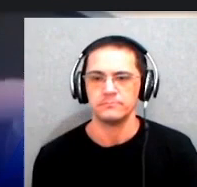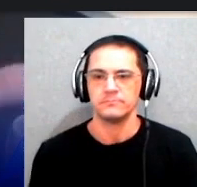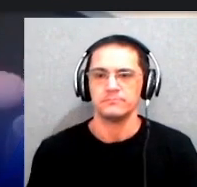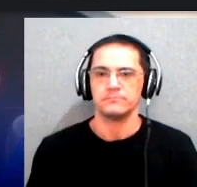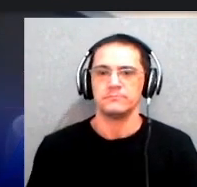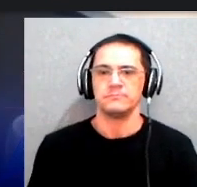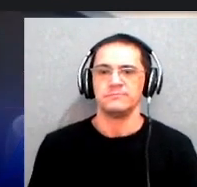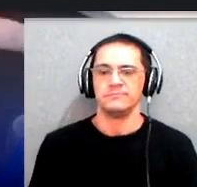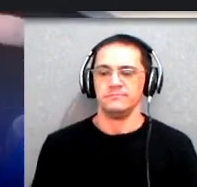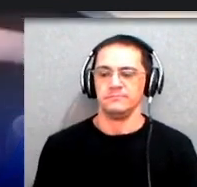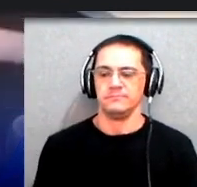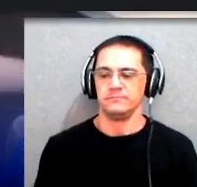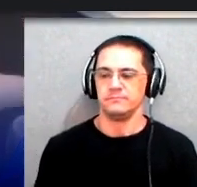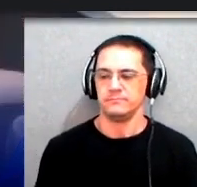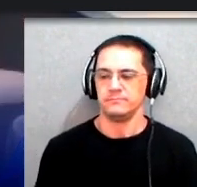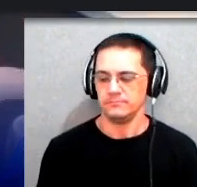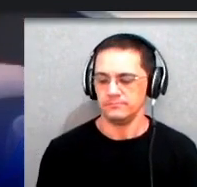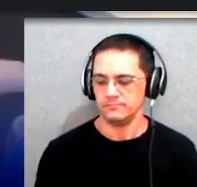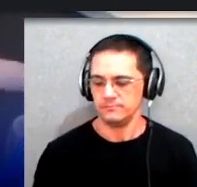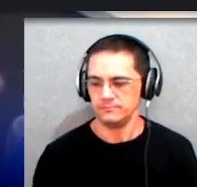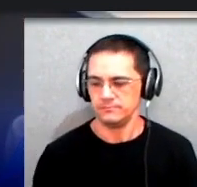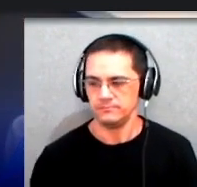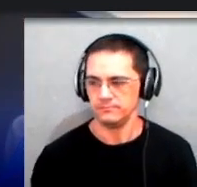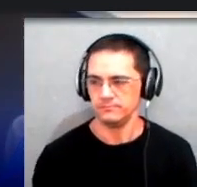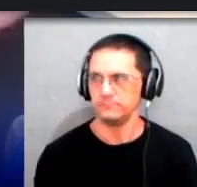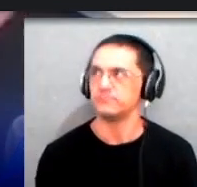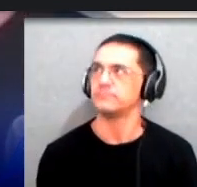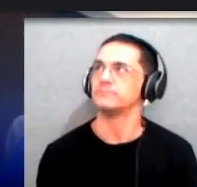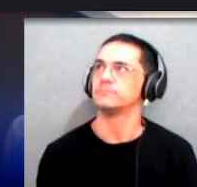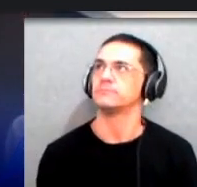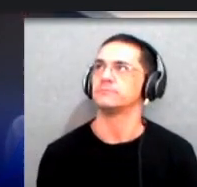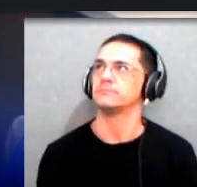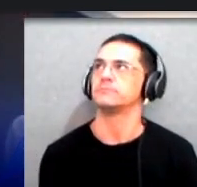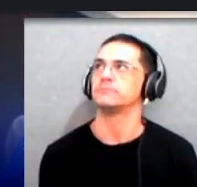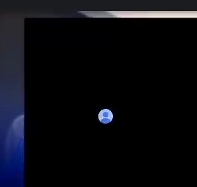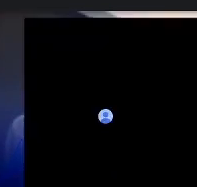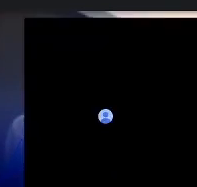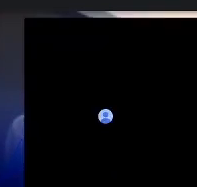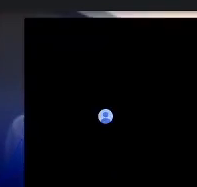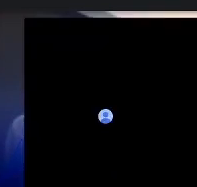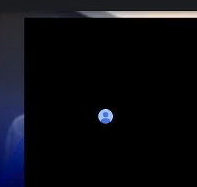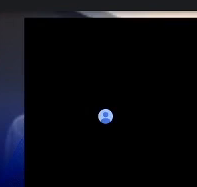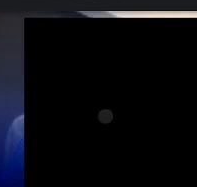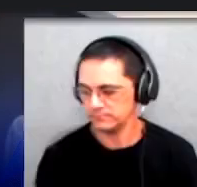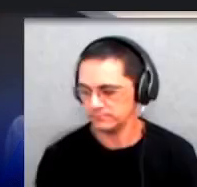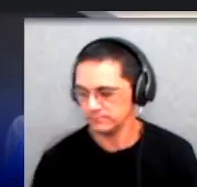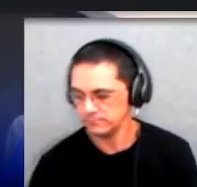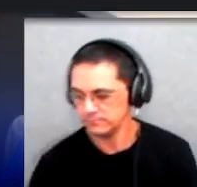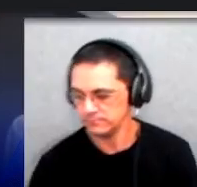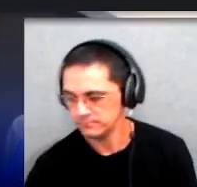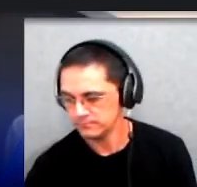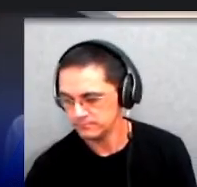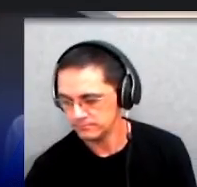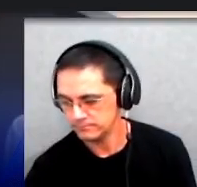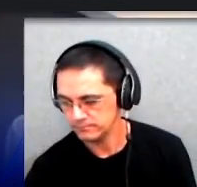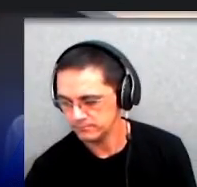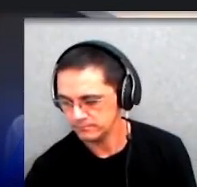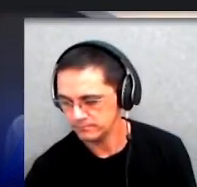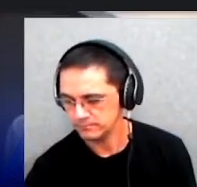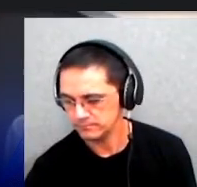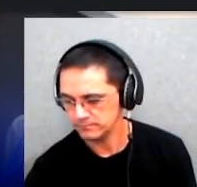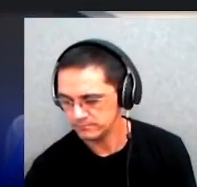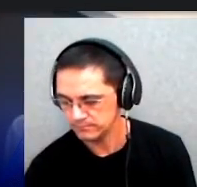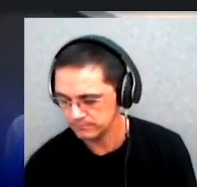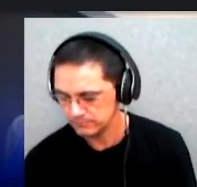de verificação dessa pessoa que vai entrar nessa sala, e não tem uma pessoa, é tudo virtualizado, só a única pessoa dentro dessa